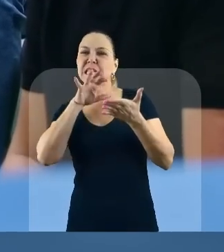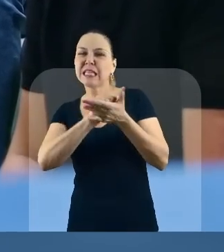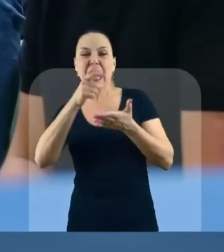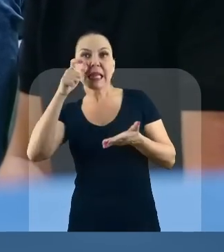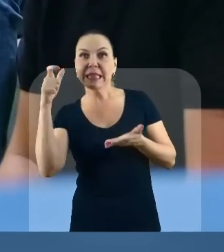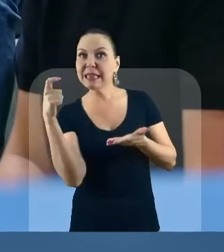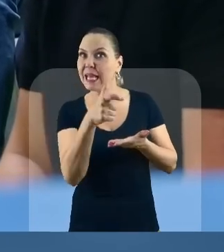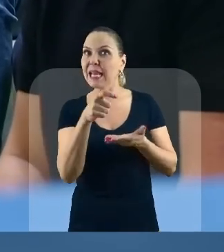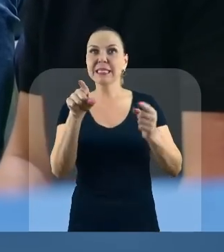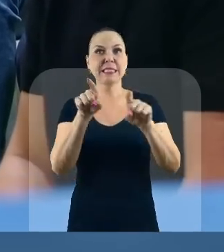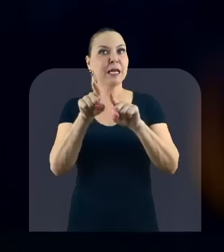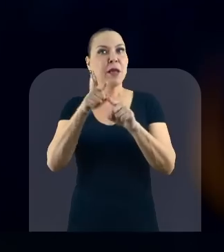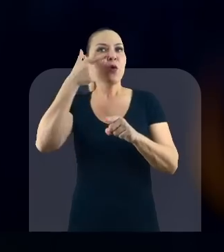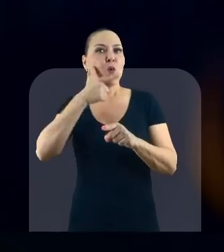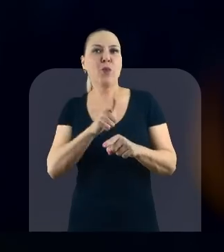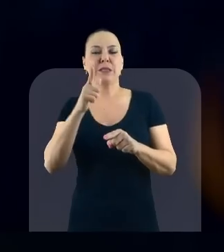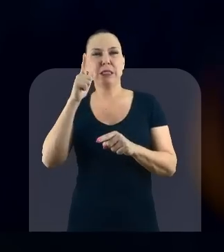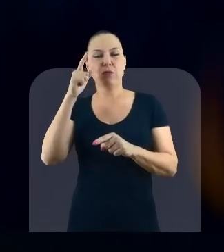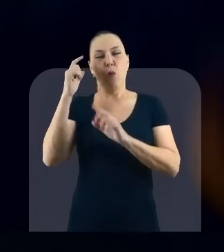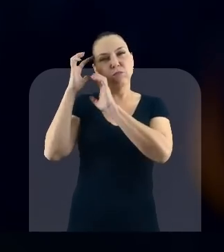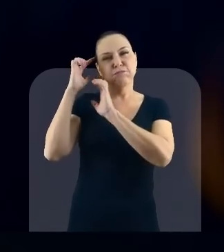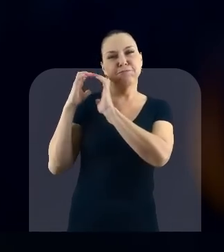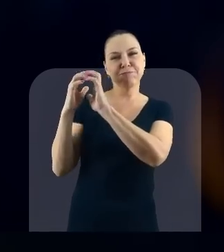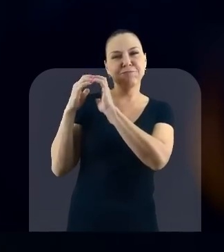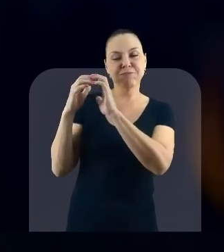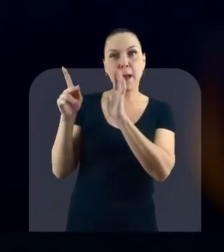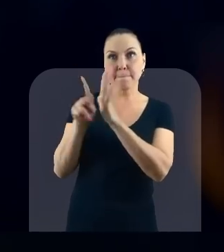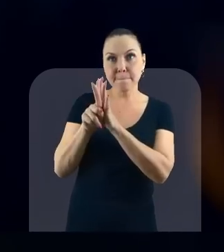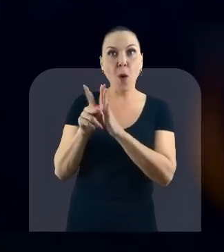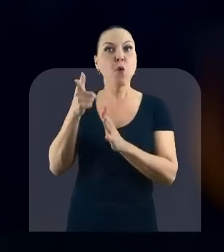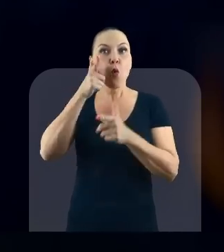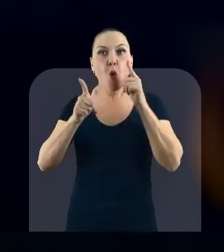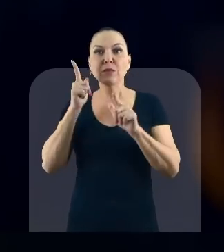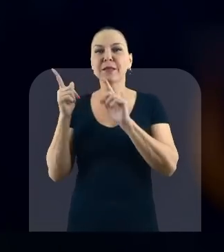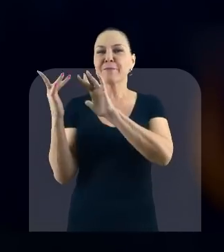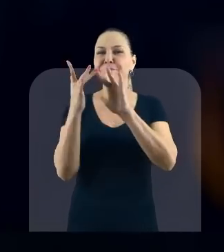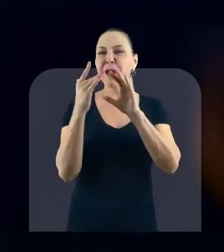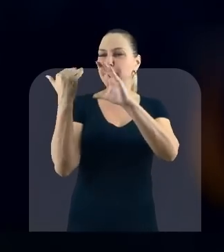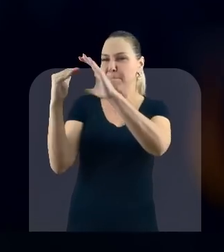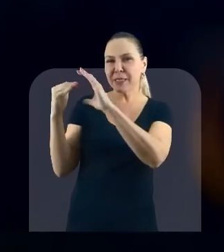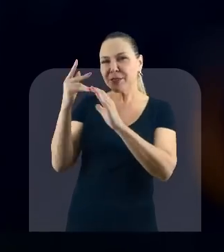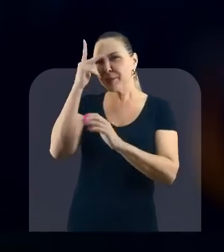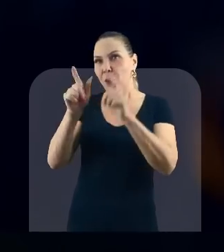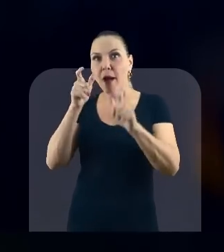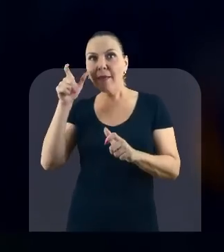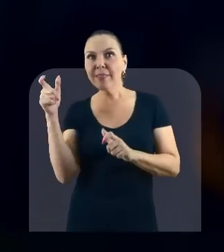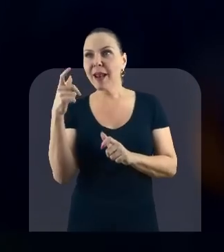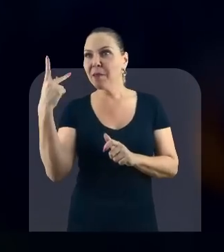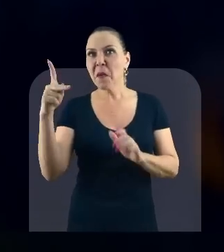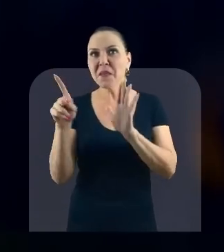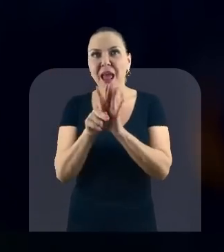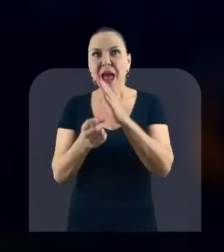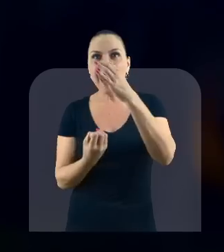os interesses, nós conseguimos através da inteligência artificial, né, também, você consegue mandar para aquela pessoa aquilo que interessa.